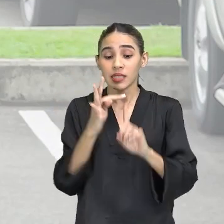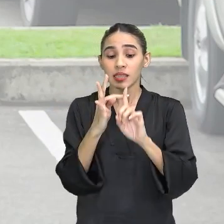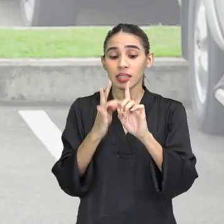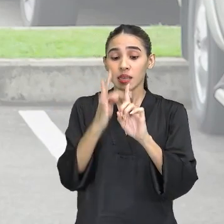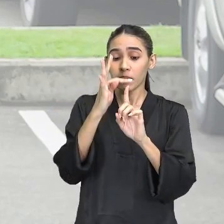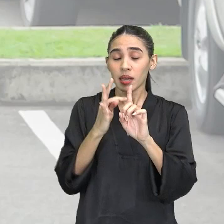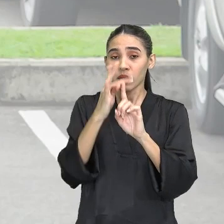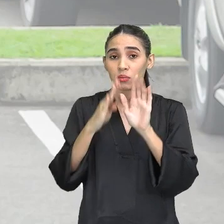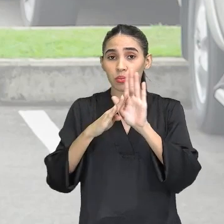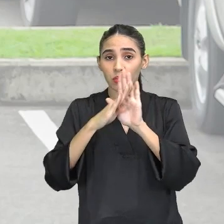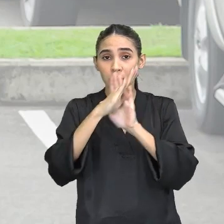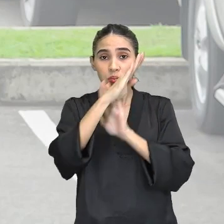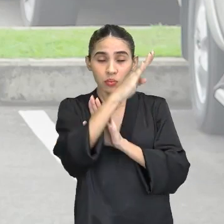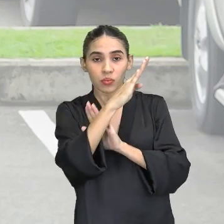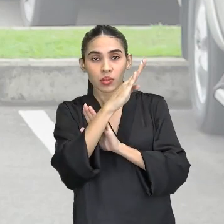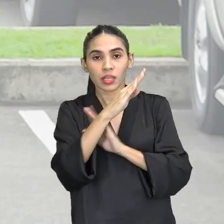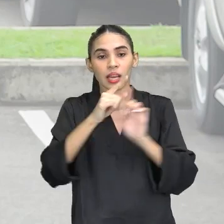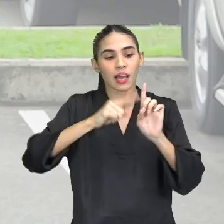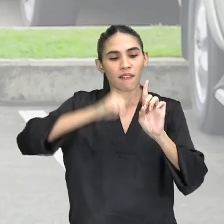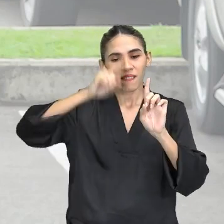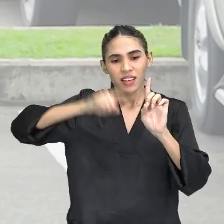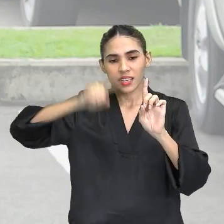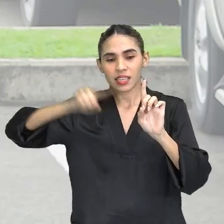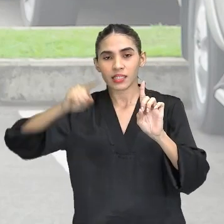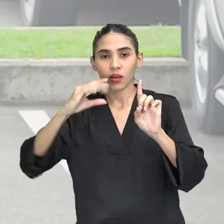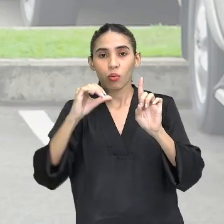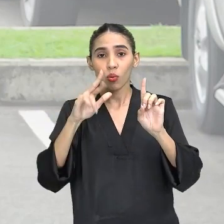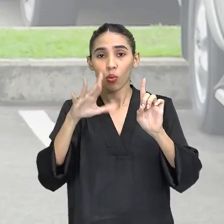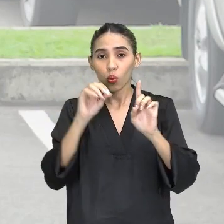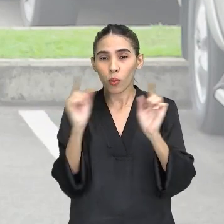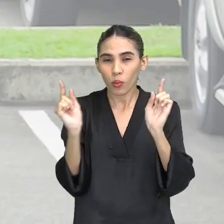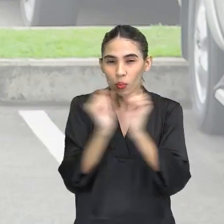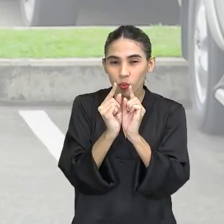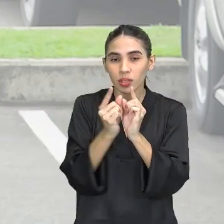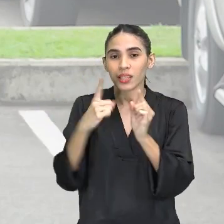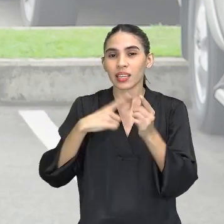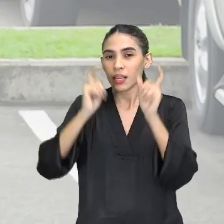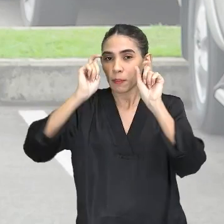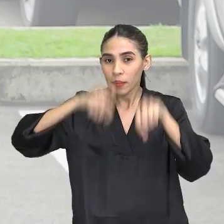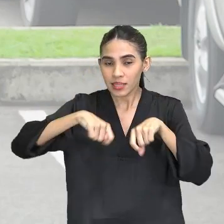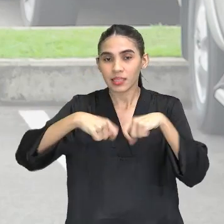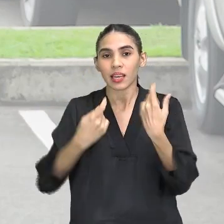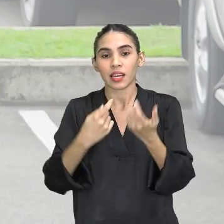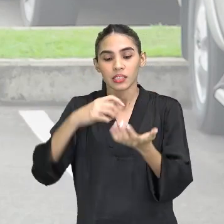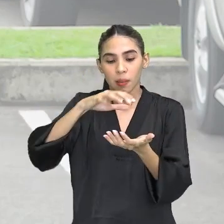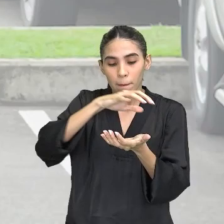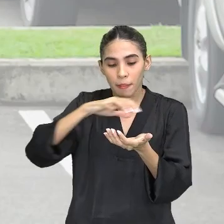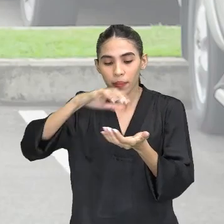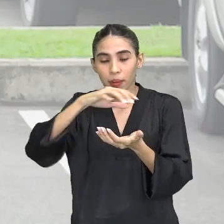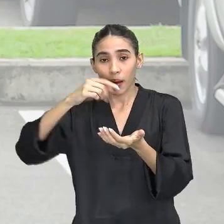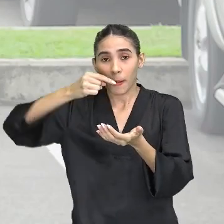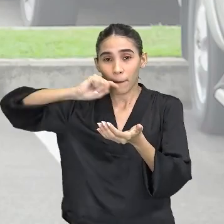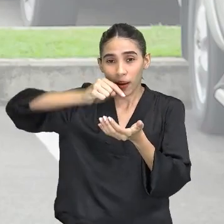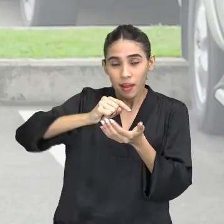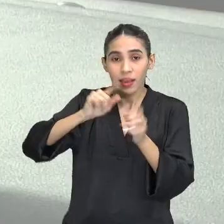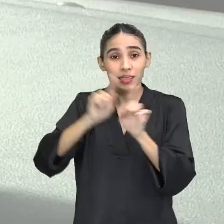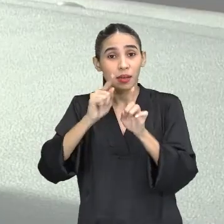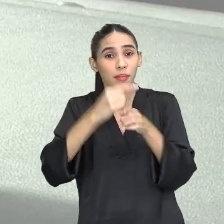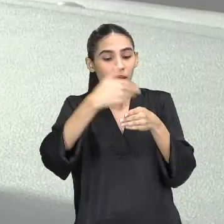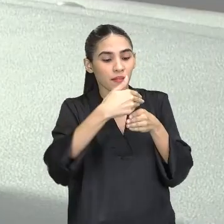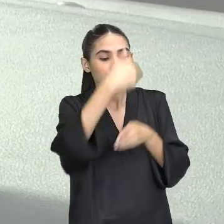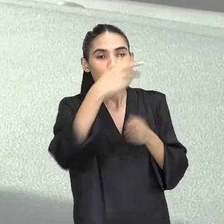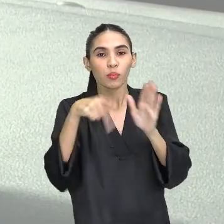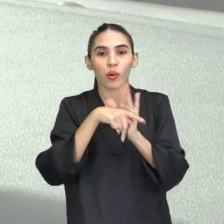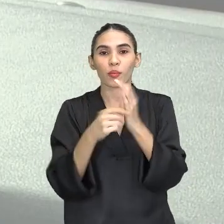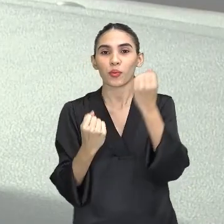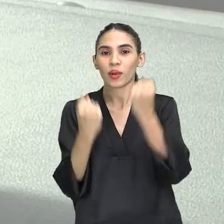alta, ele emite ondas curtas, não é? Essas ondas curtas elas têm a capacidade de penetrar a atmosfera e também o vidro do carro.